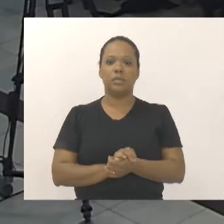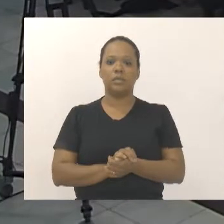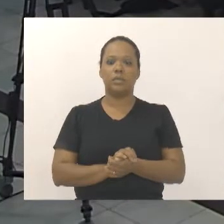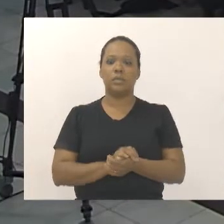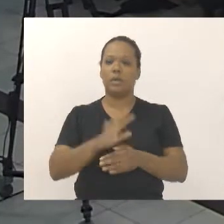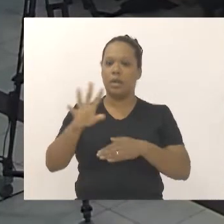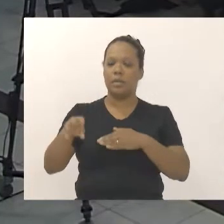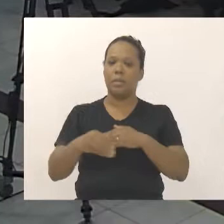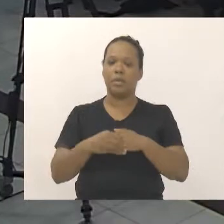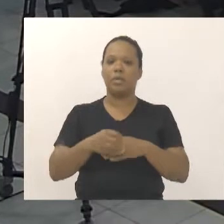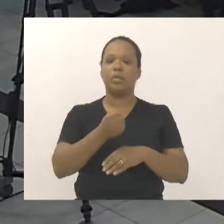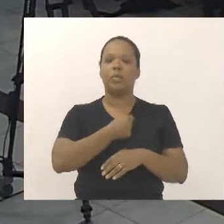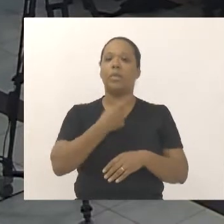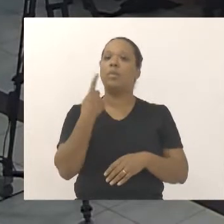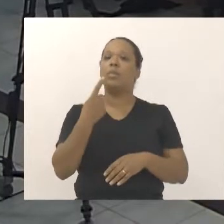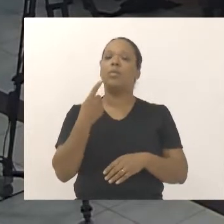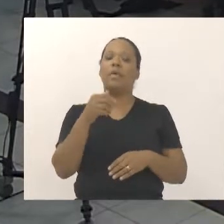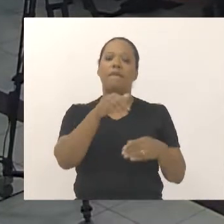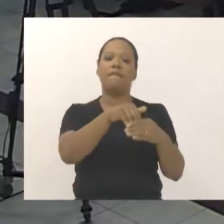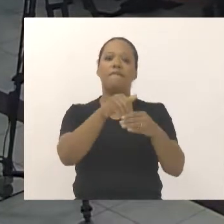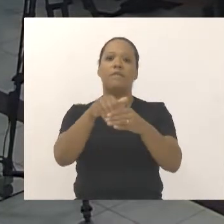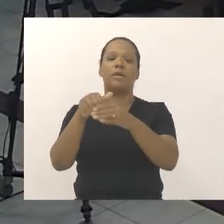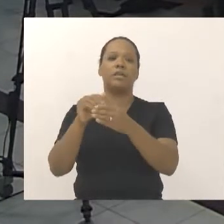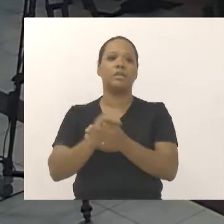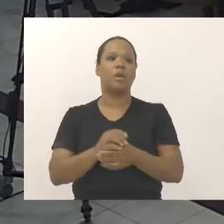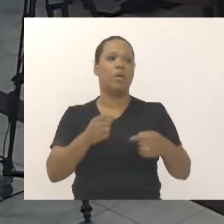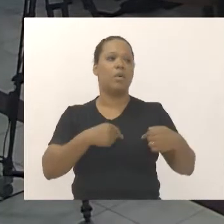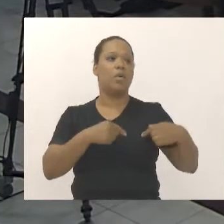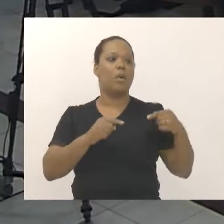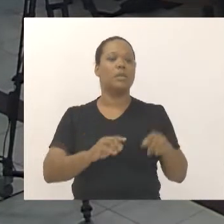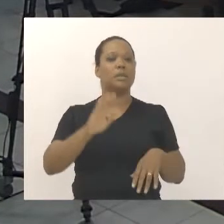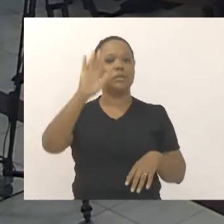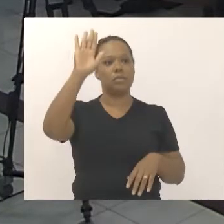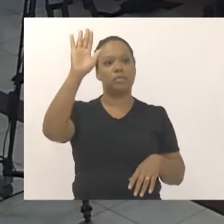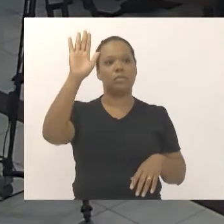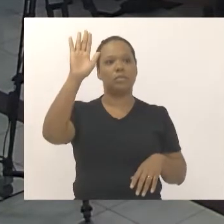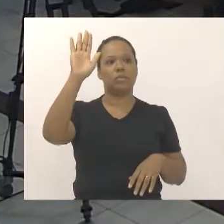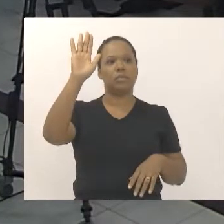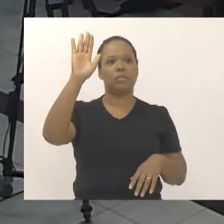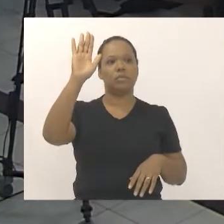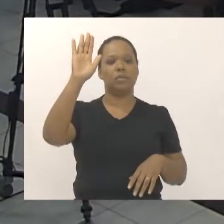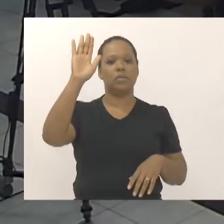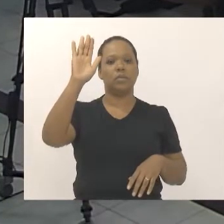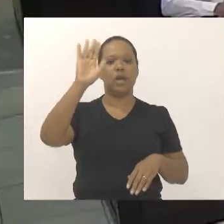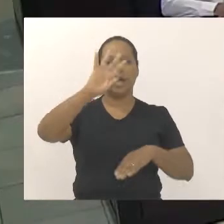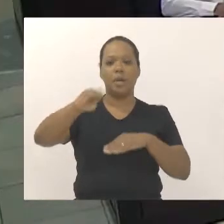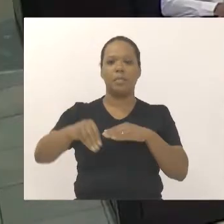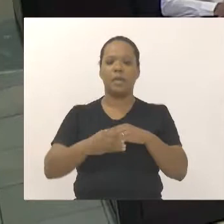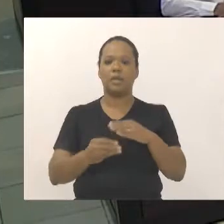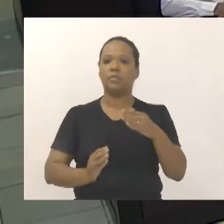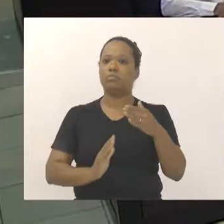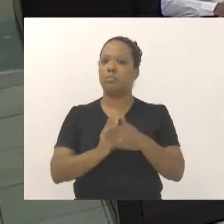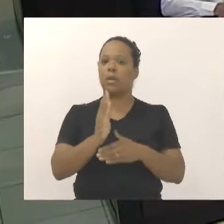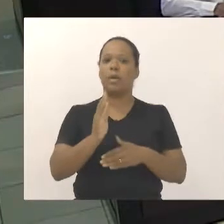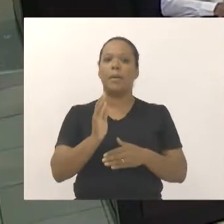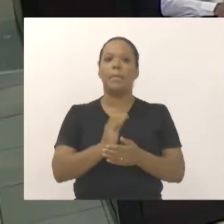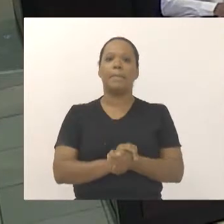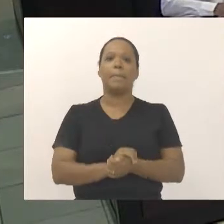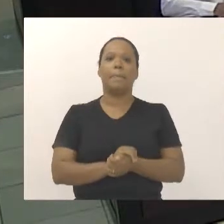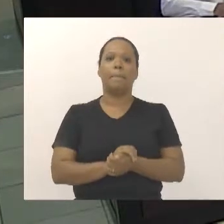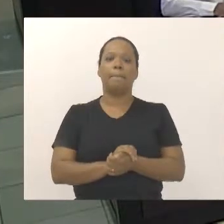Emenda número 1 em votação. Os vereadores contrários se manifestem levantando o braço. Emenda número 1 aprovada. Próxima.